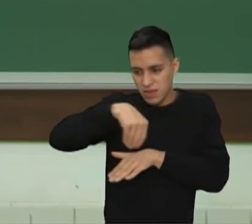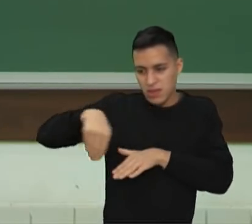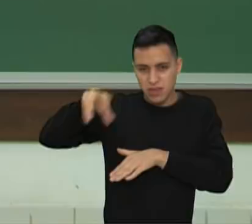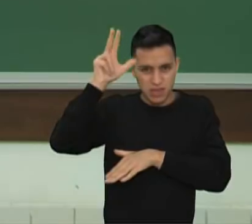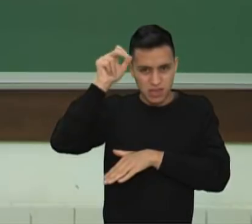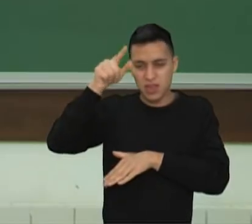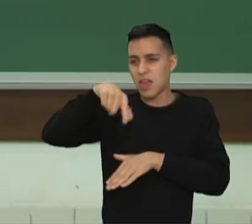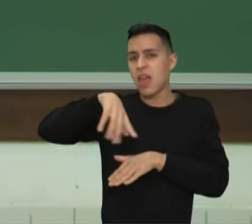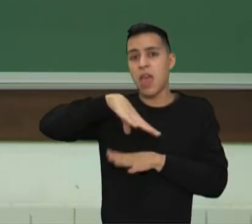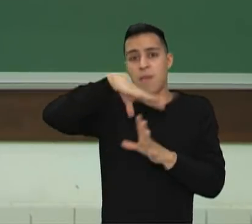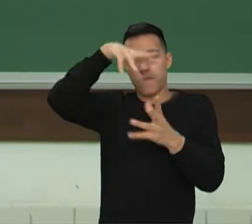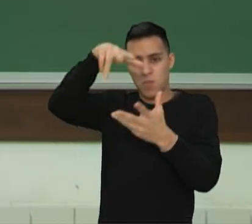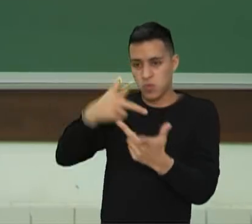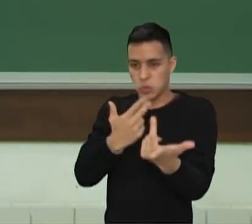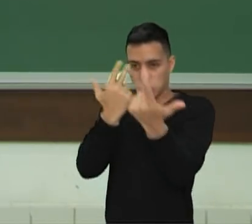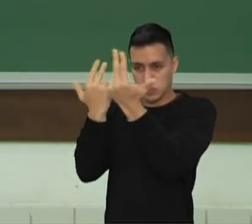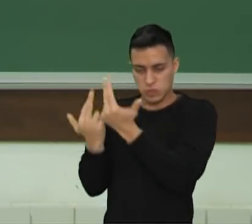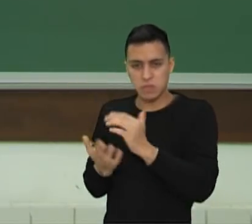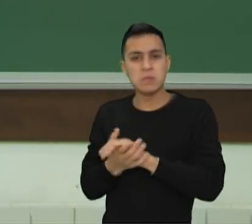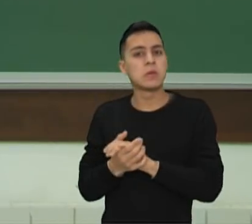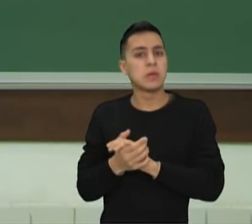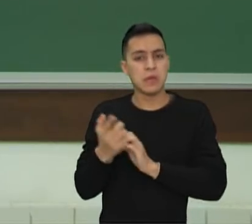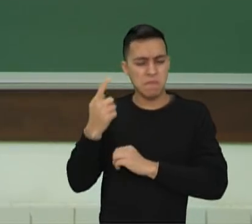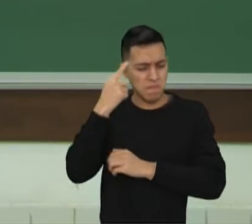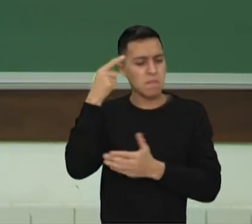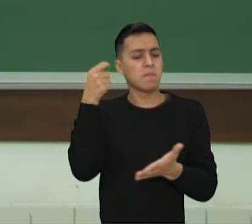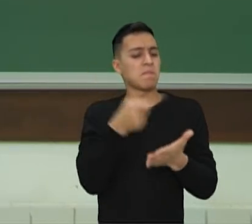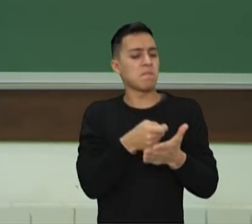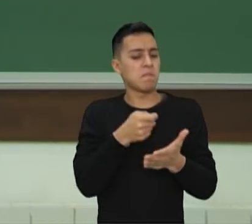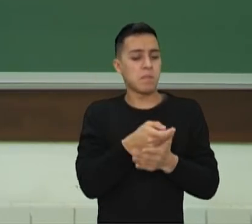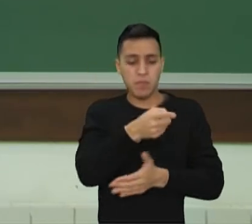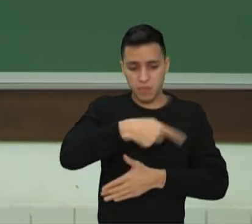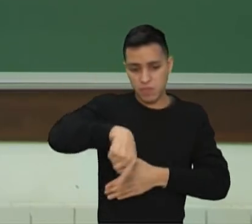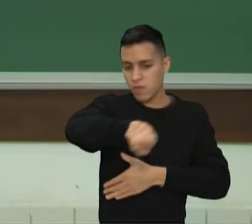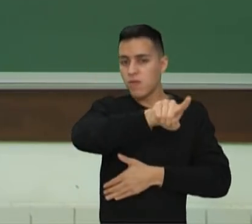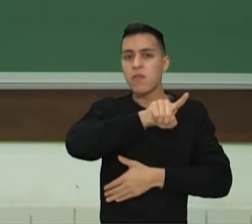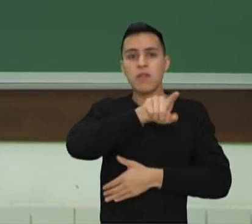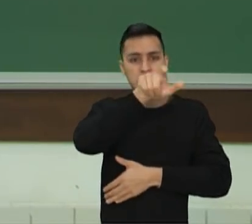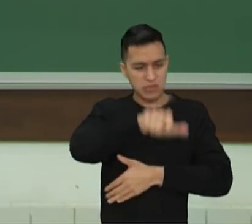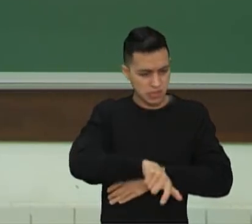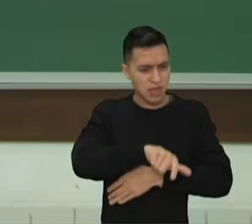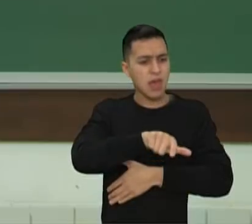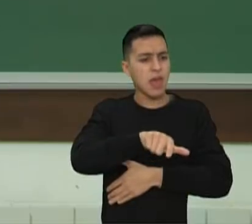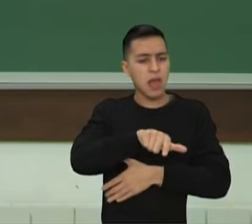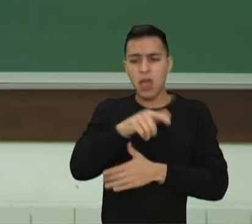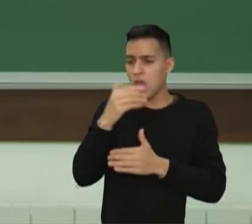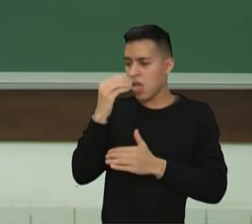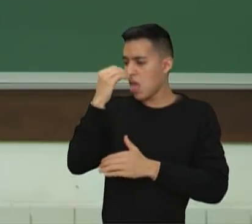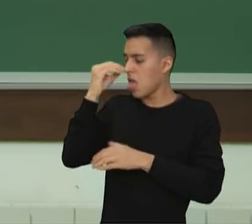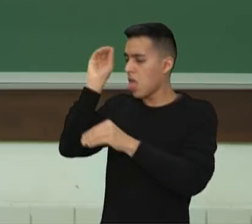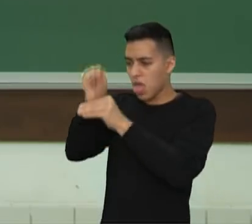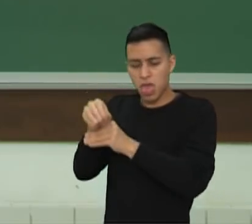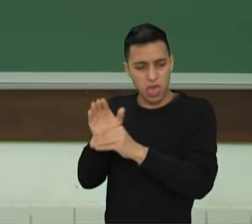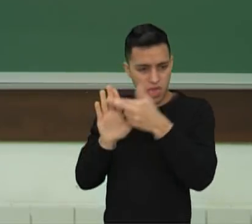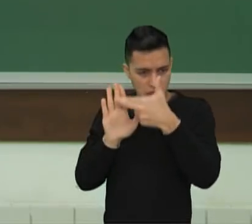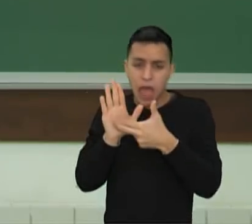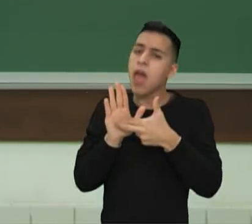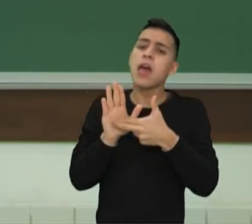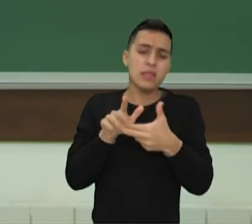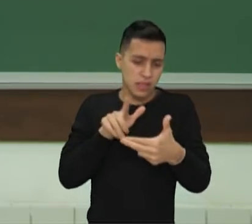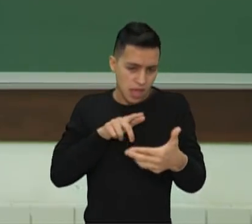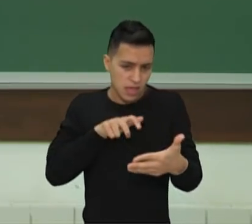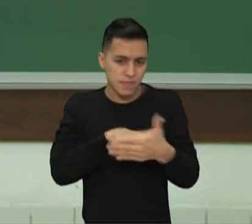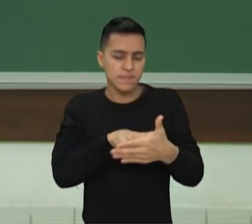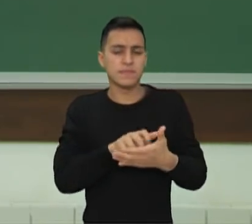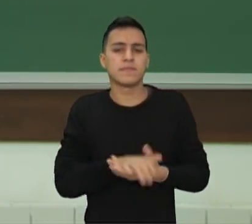é internacional, então ela é no mundo inteiro, e ela pune, as regras dela punem os jogadores que fazem